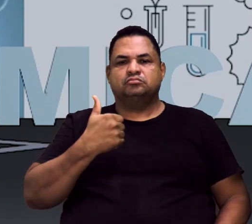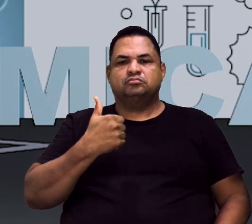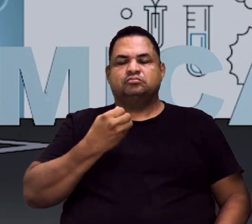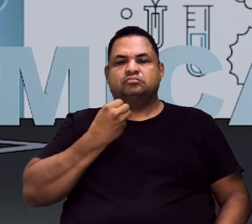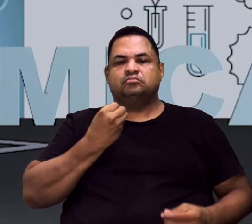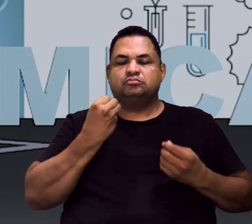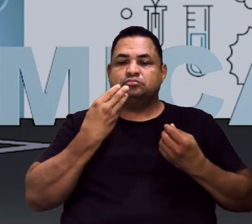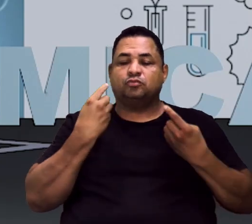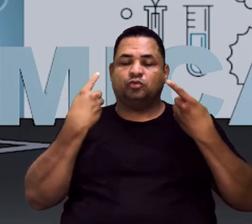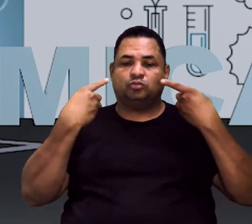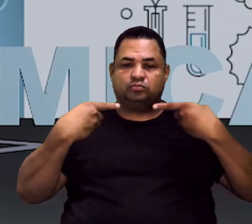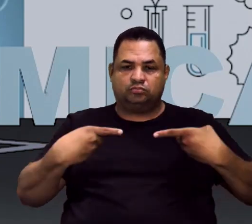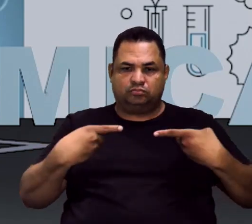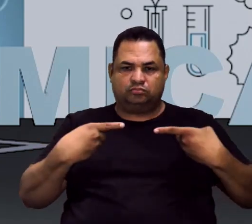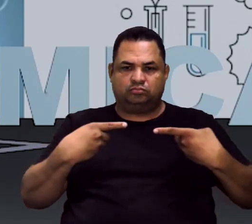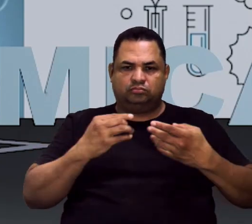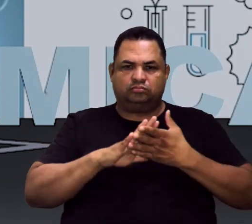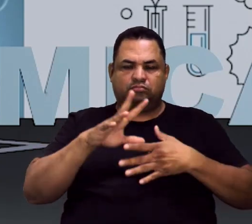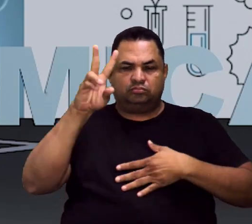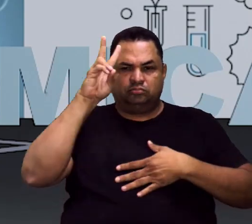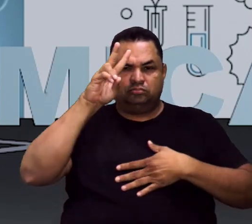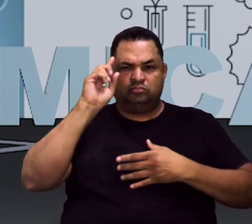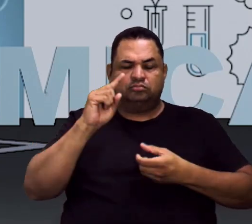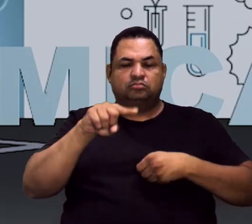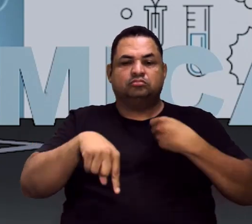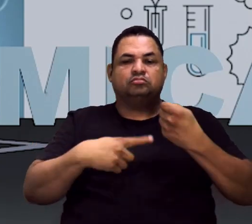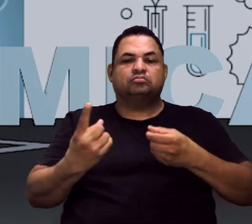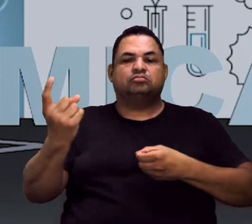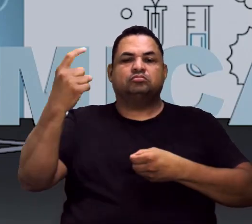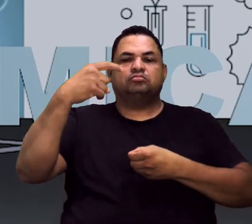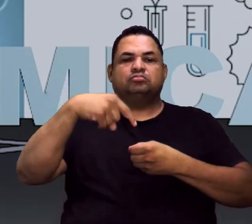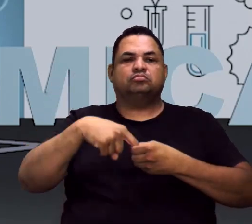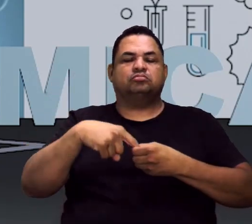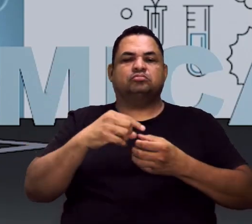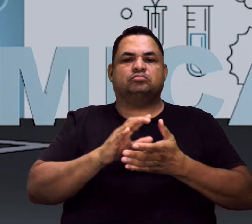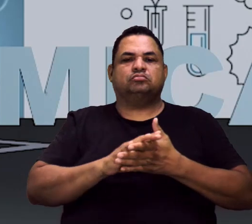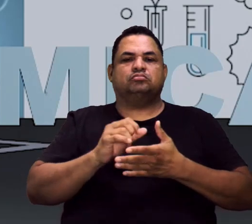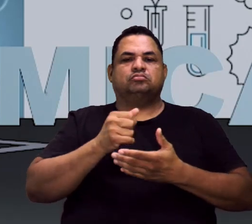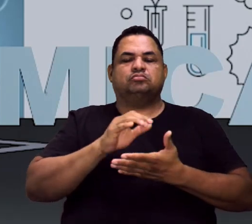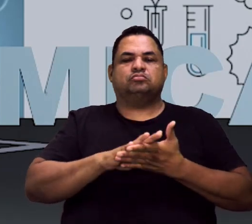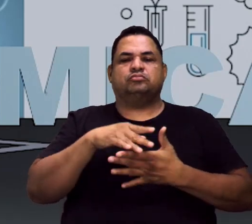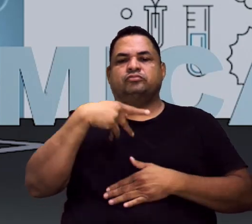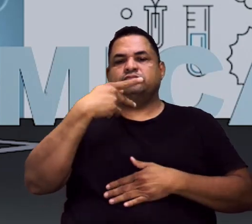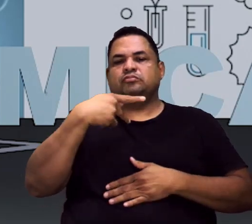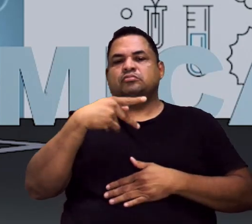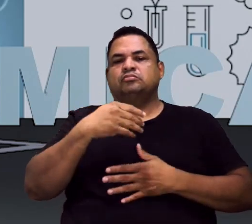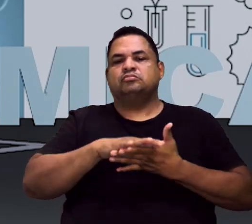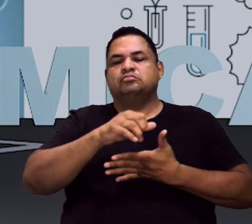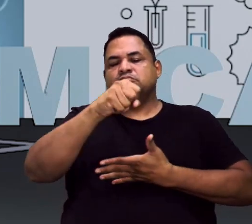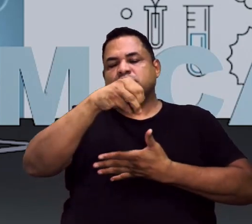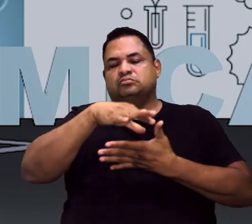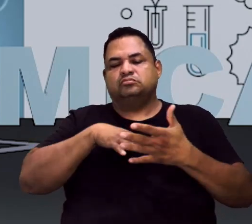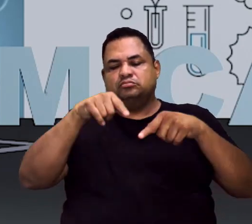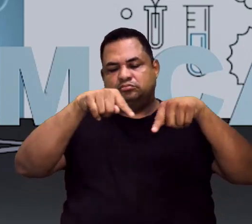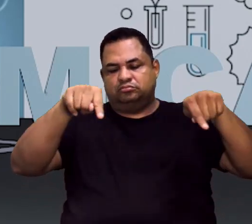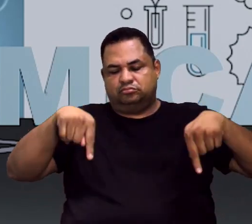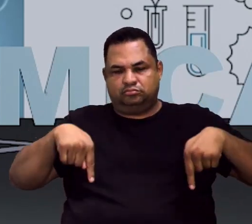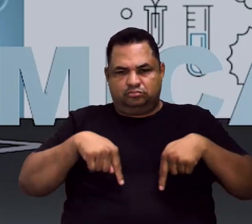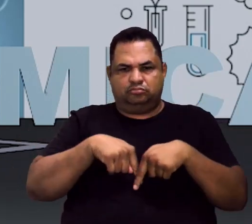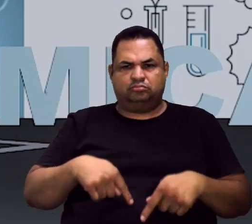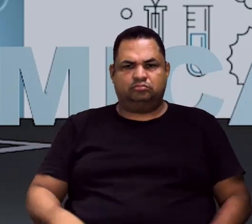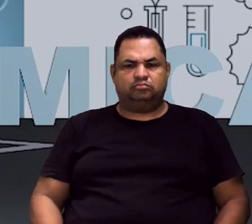Boa sorte para você e fique lembrado que já já voltaremos para os comentários da sua atividade de sala, ok?